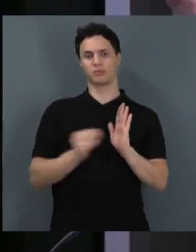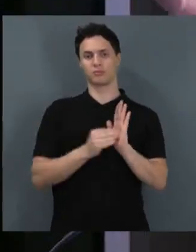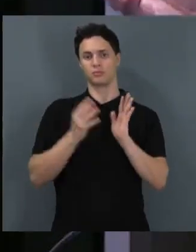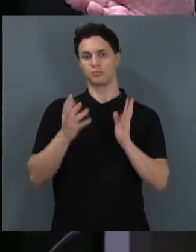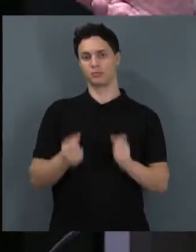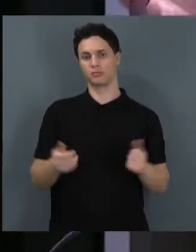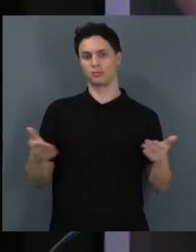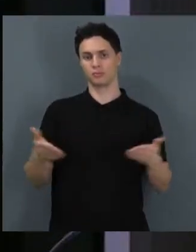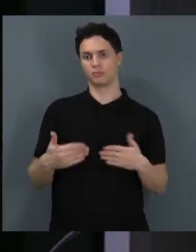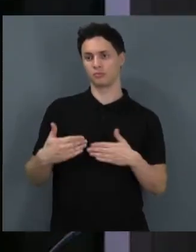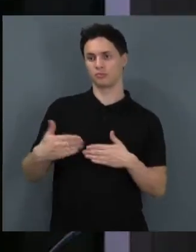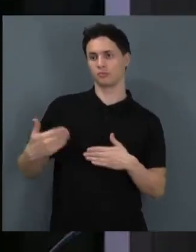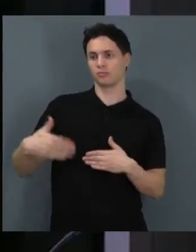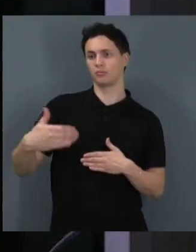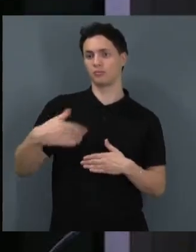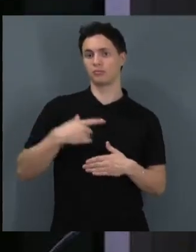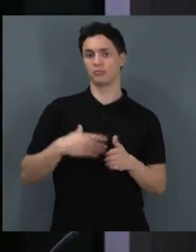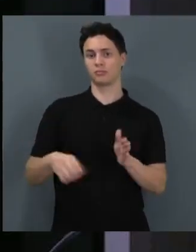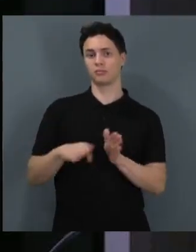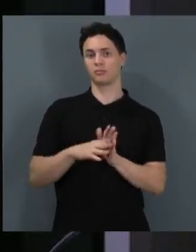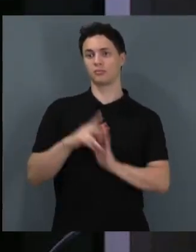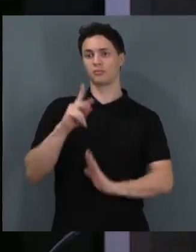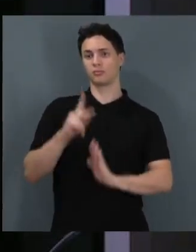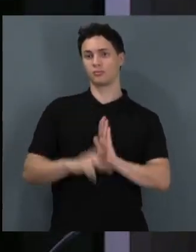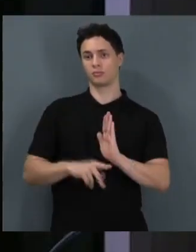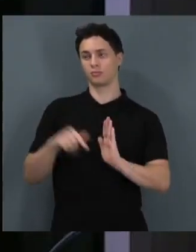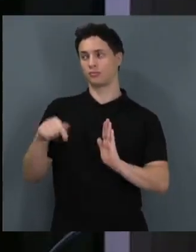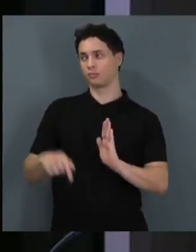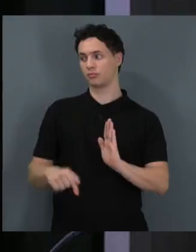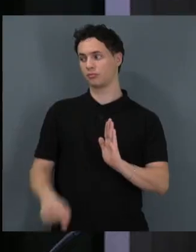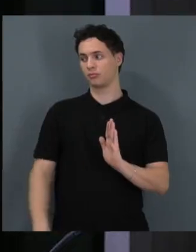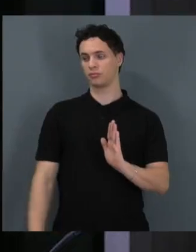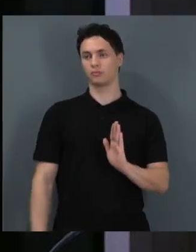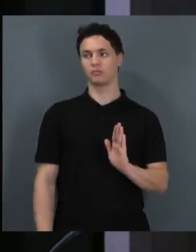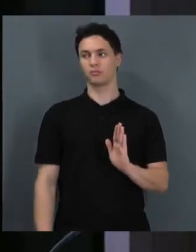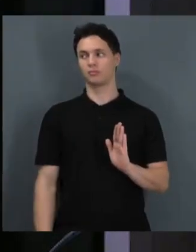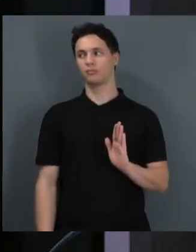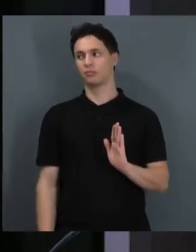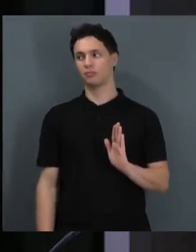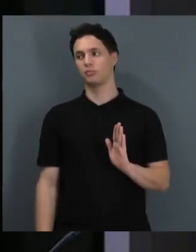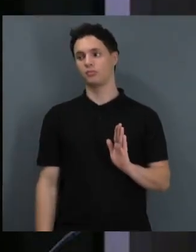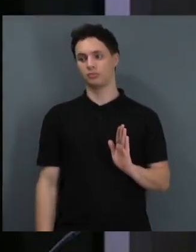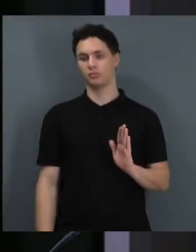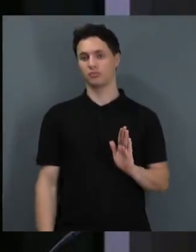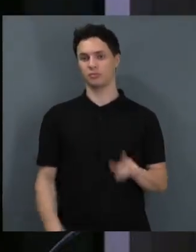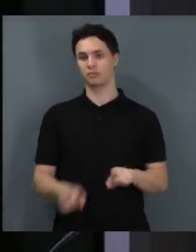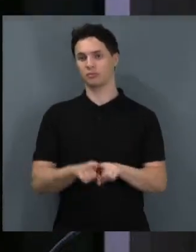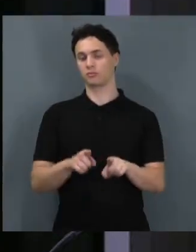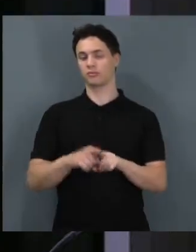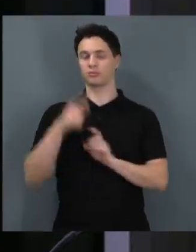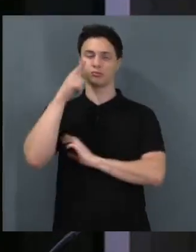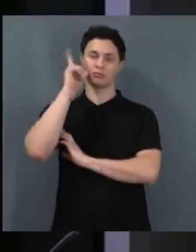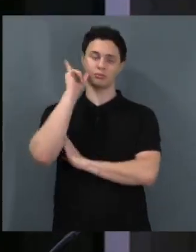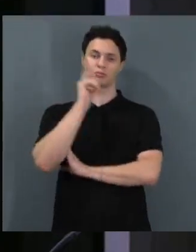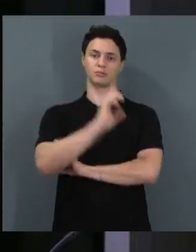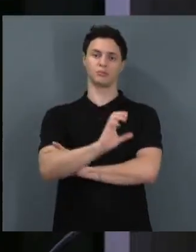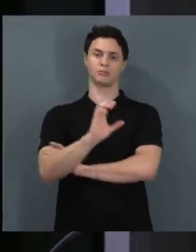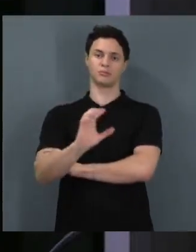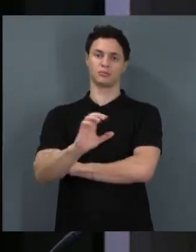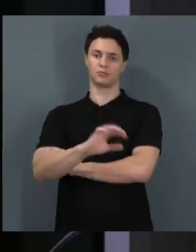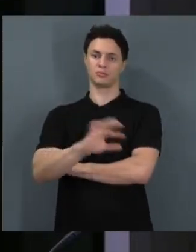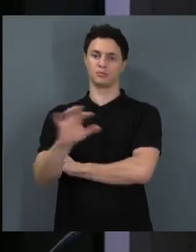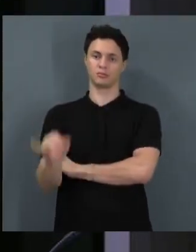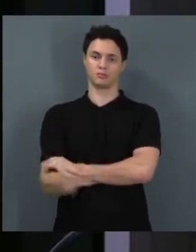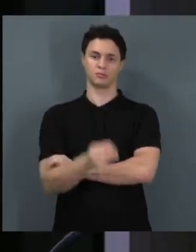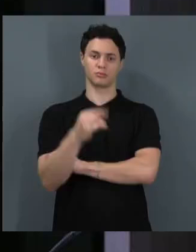acolhidas após a chegada do projeto aqui na Casa. Ontem, na Comissão de Constituição e Justiça, dezenas de outras sugestões foram